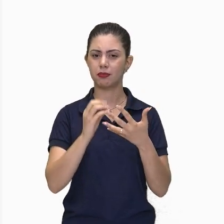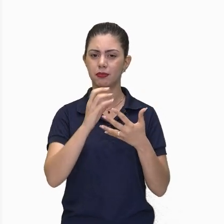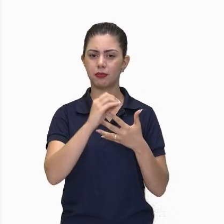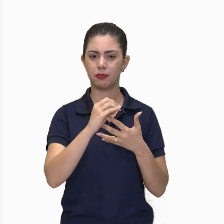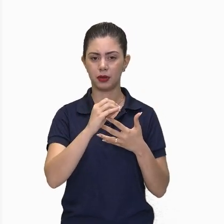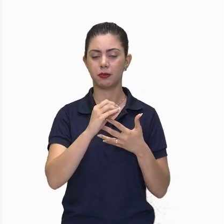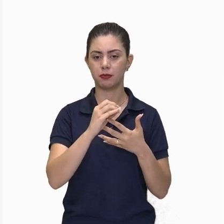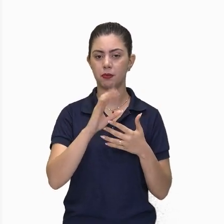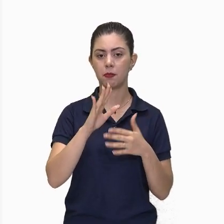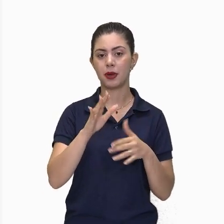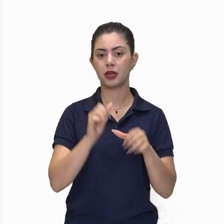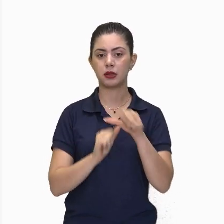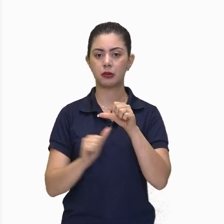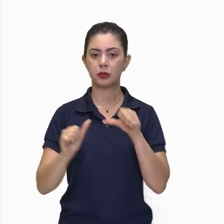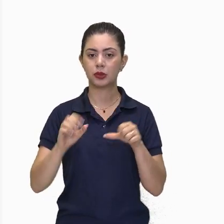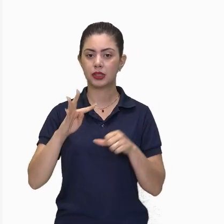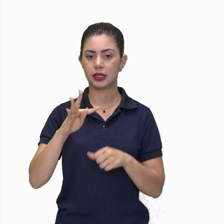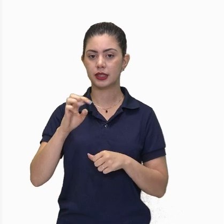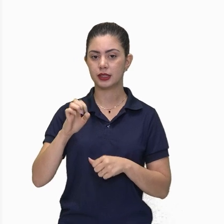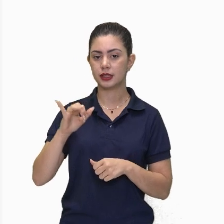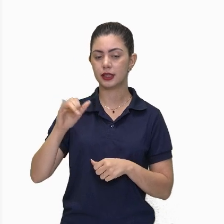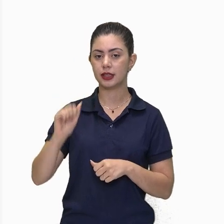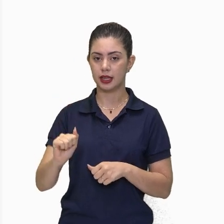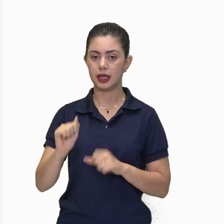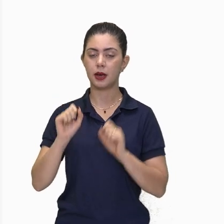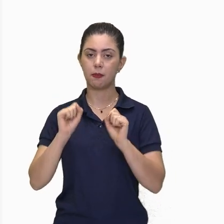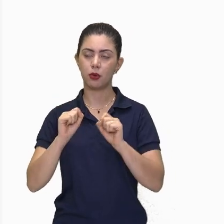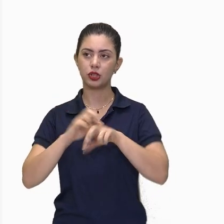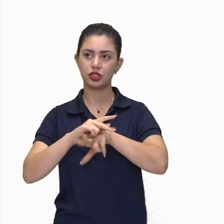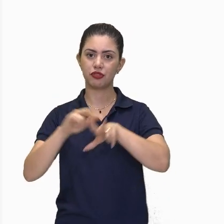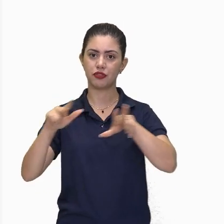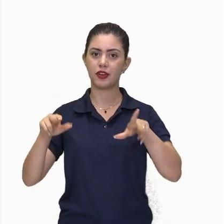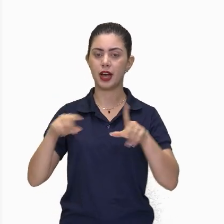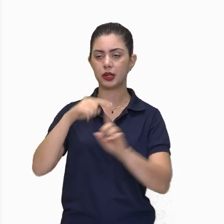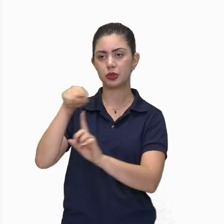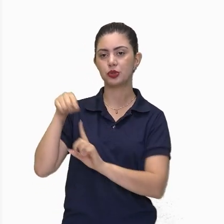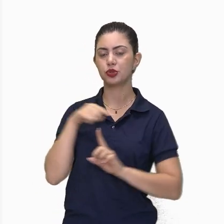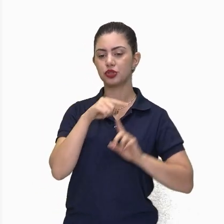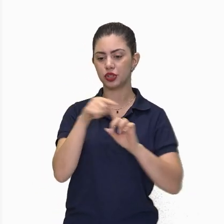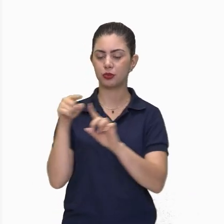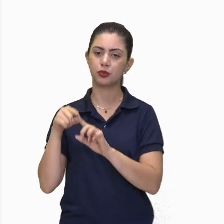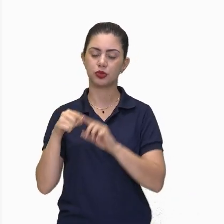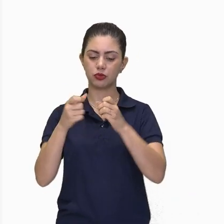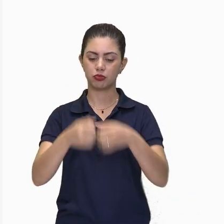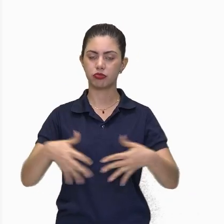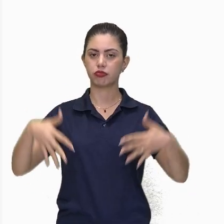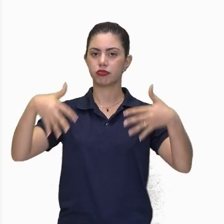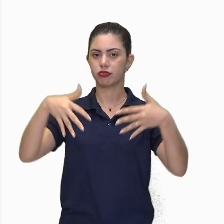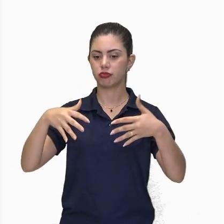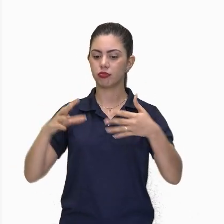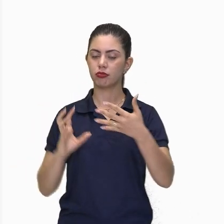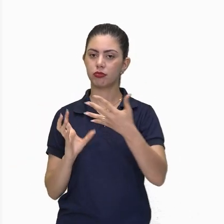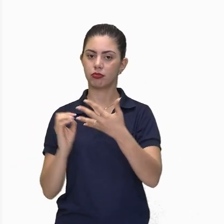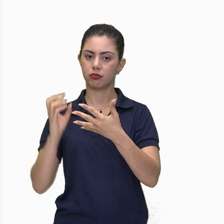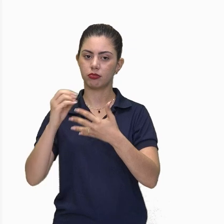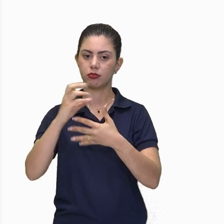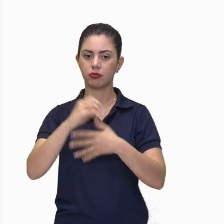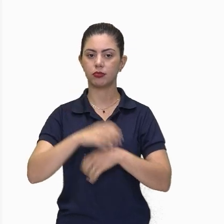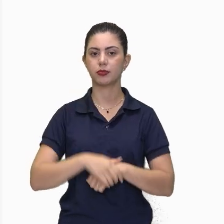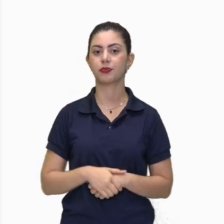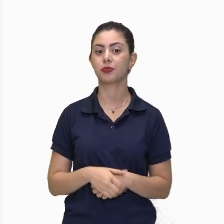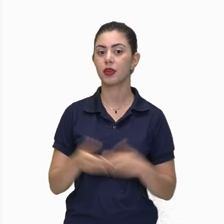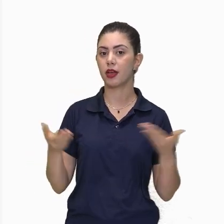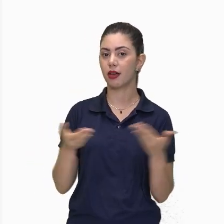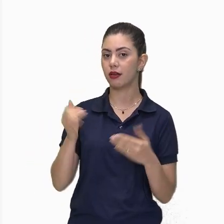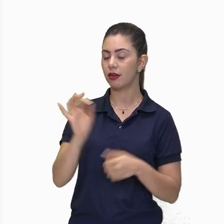teia alimentar ele pode assumir diferentes posições, como a gente vai observar na próxima imagem novamente. Né?